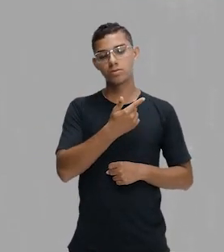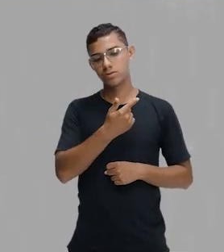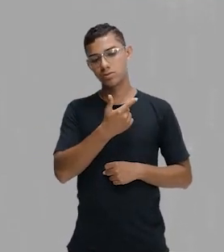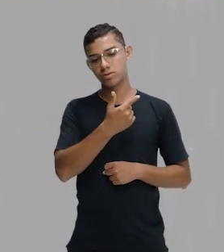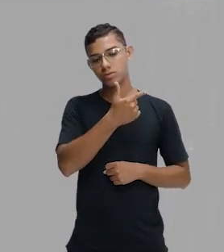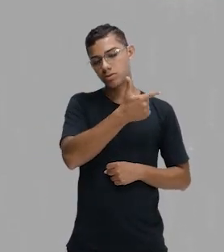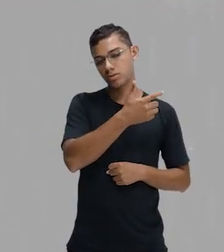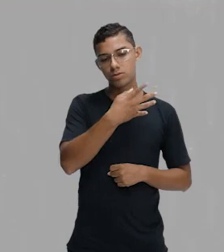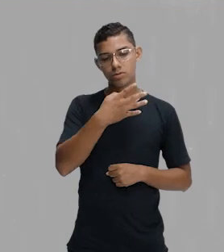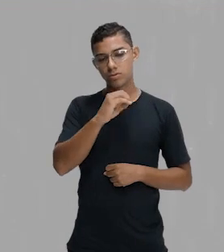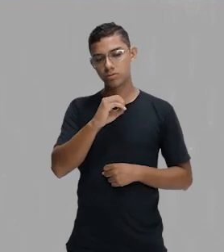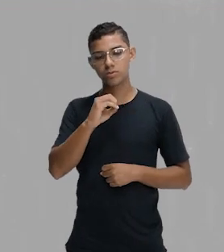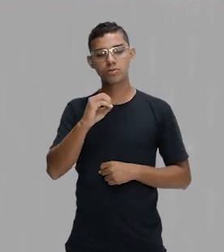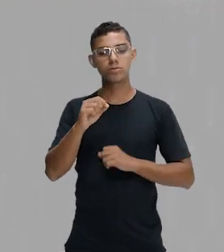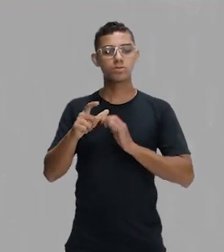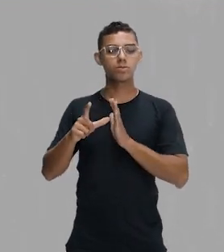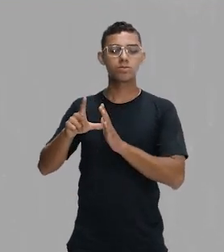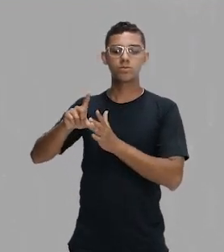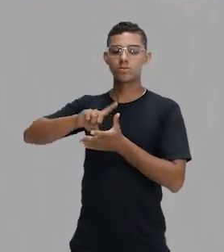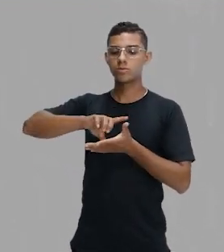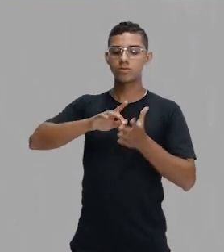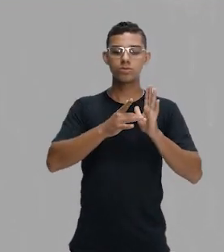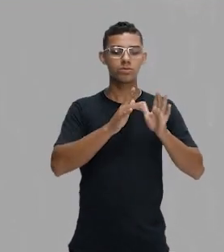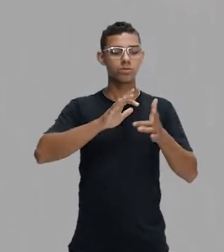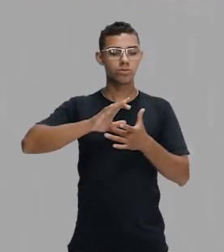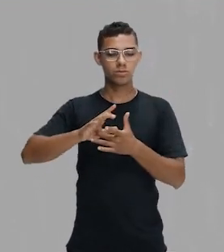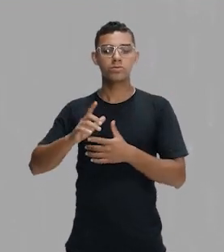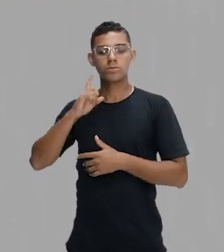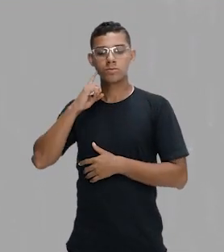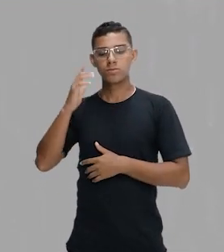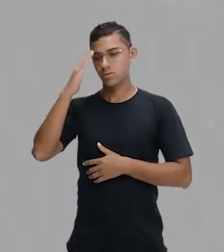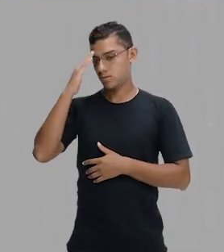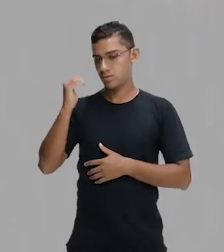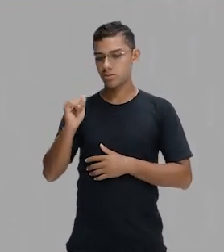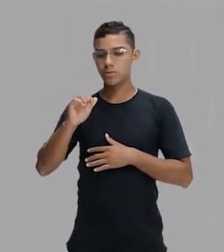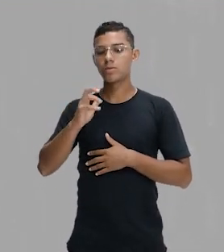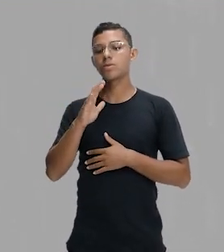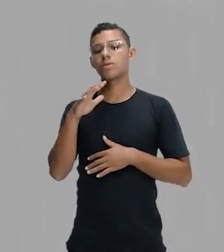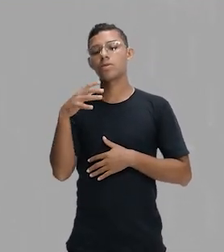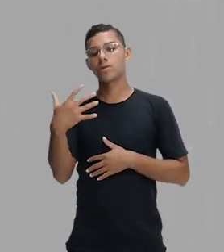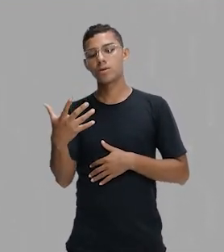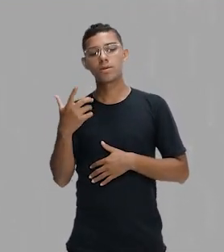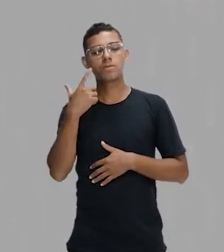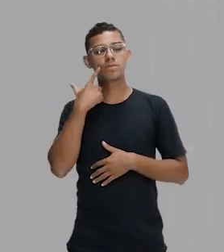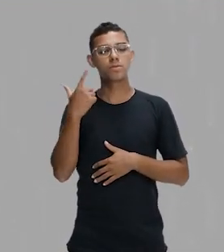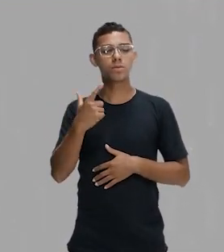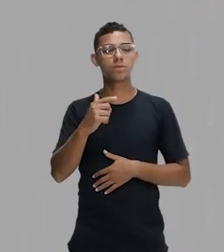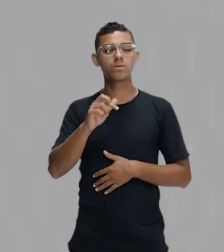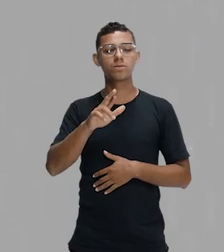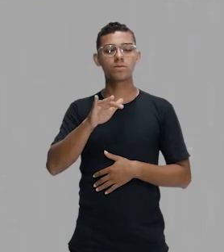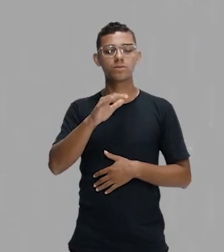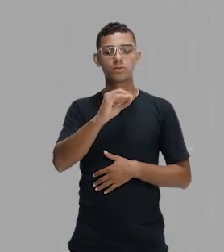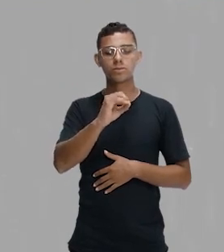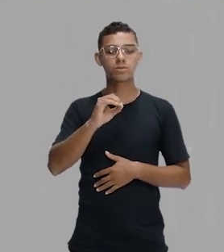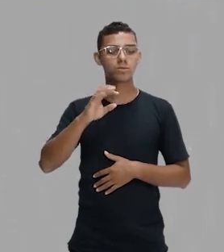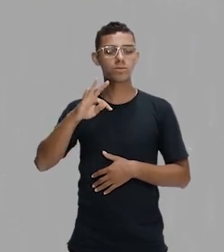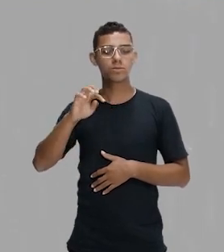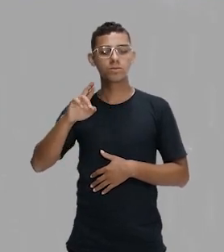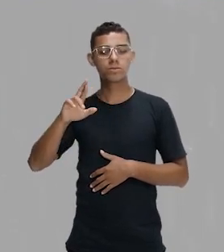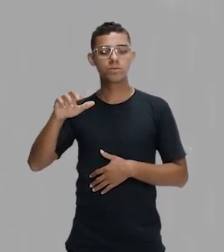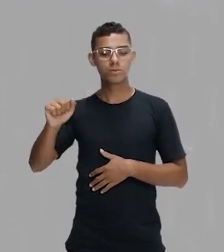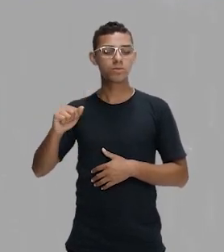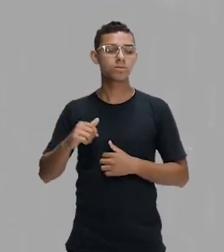Cristo. Então já se sabia basicamente, né, ali próximo qual era o raio da Terra, ok?